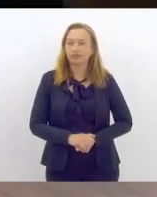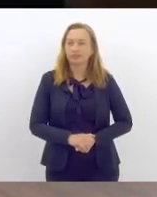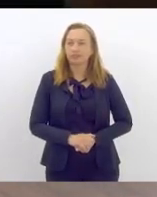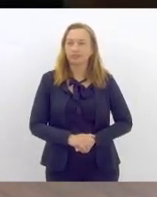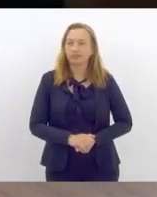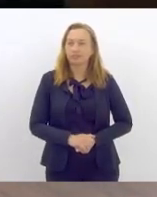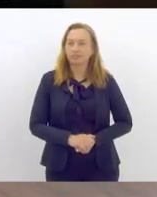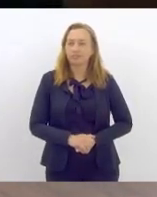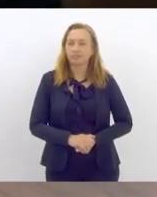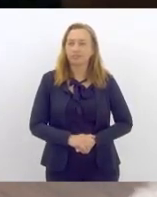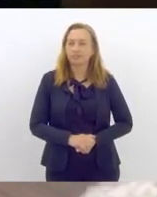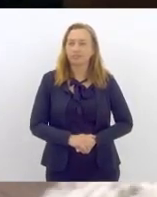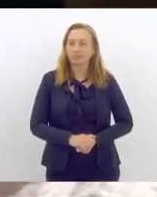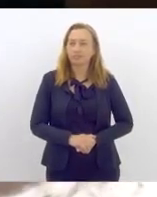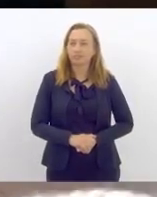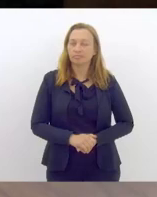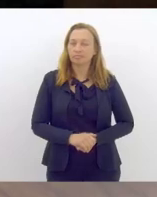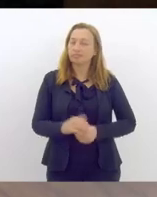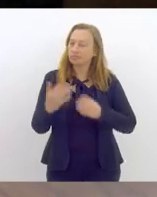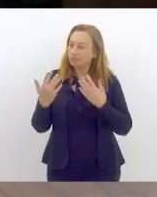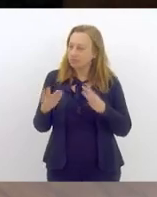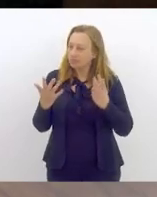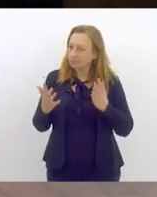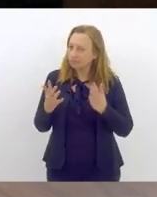Vossa Excelência estar nessa cadeira,